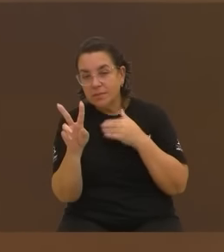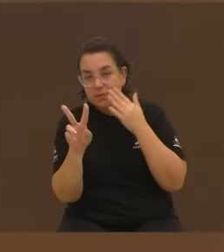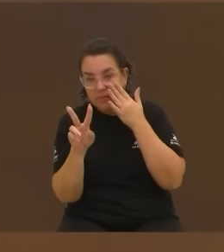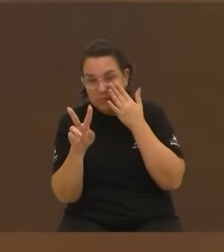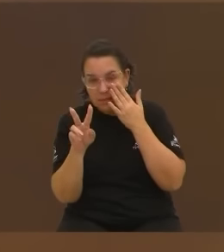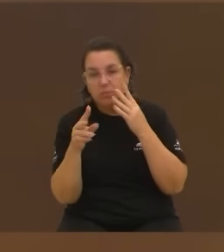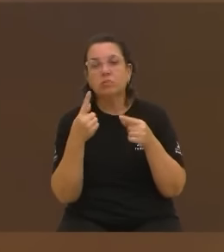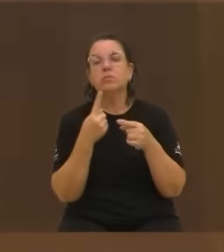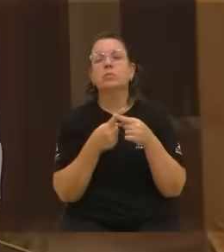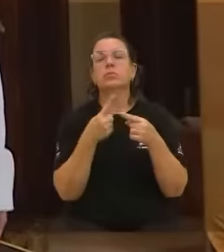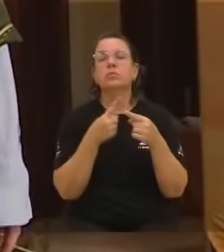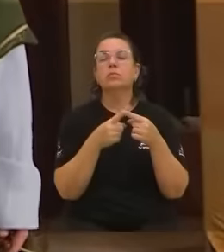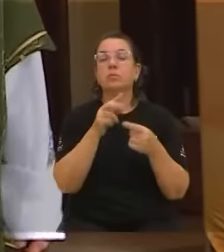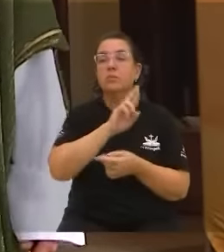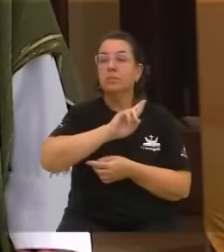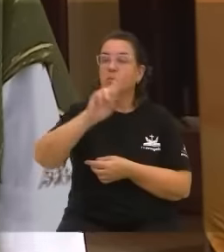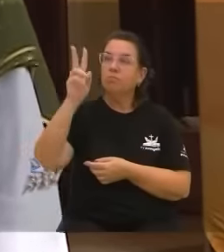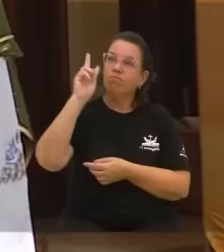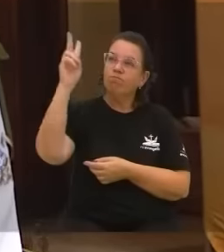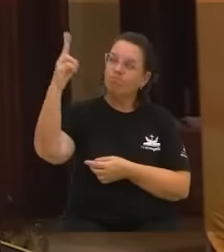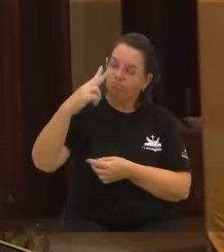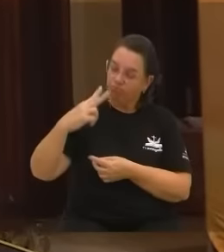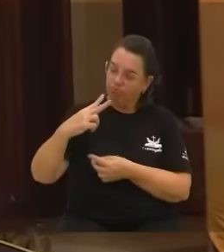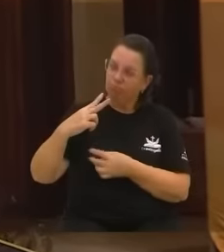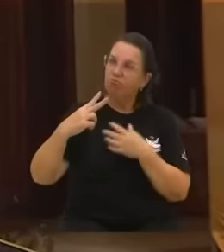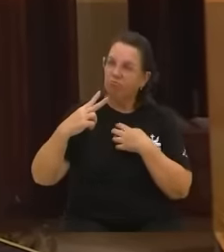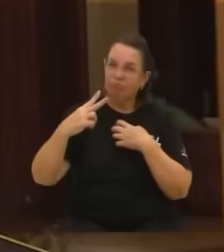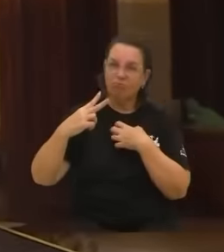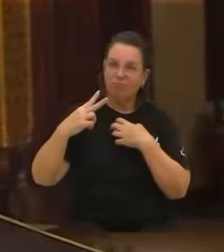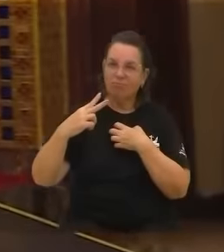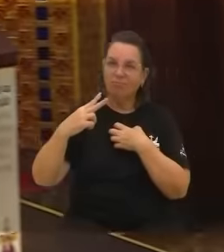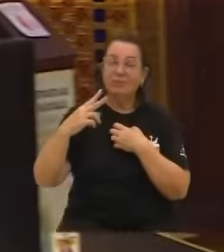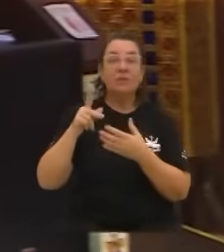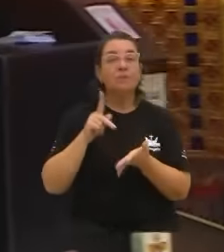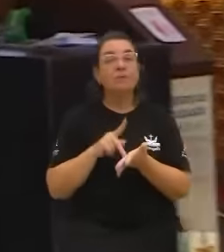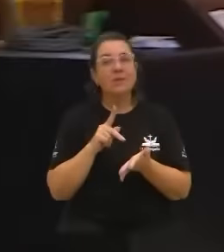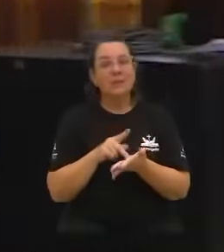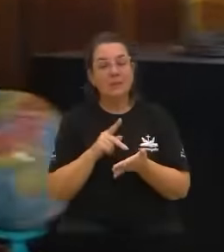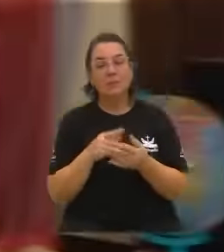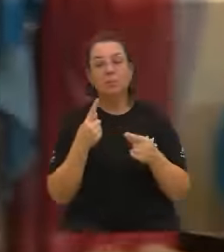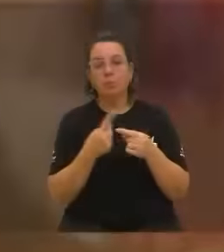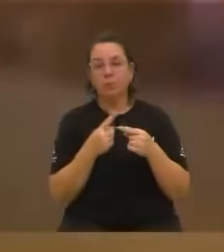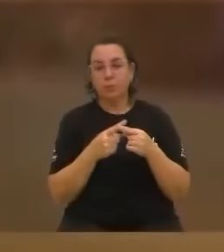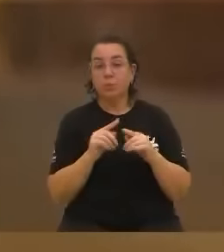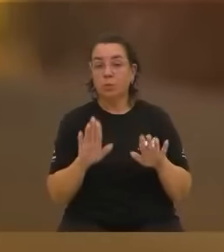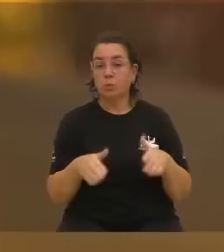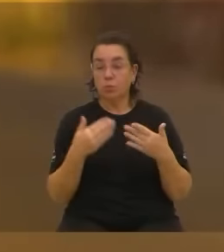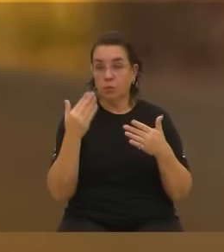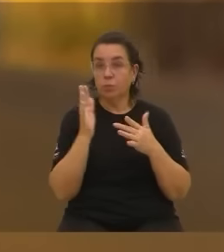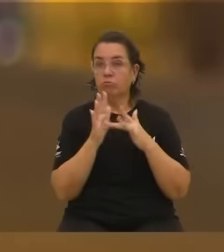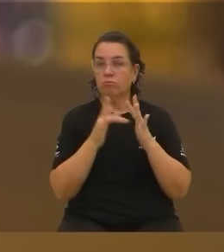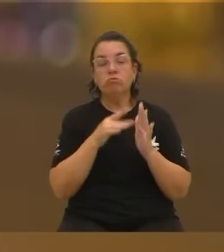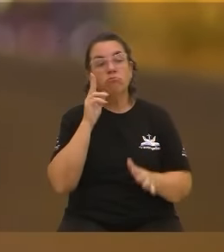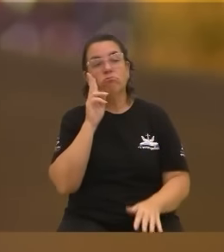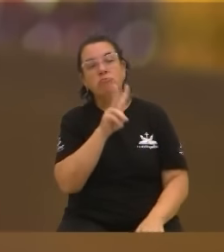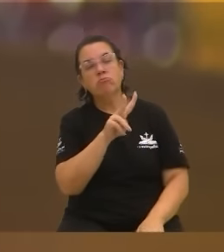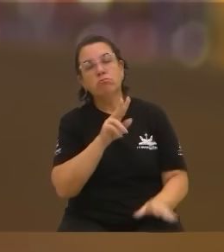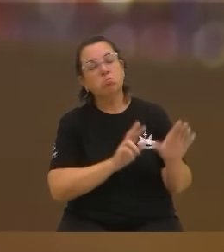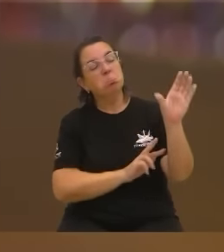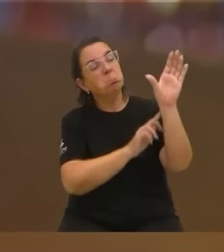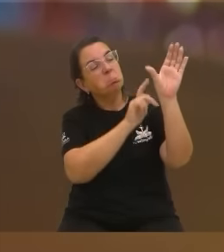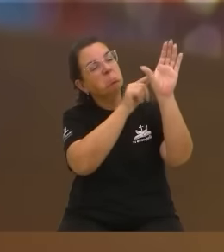Porque o Senhor nos vê, e nos vê, porque quando Jesus olhou para aquele